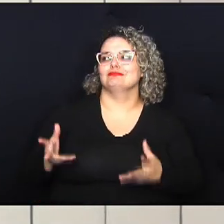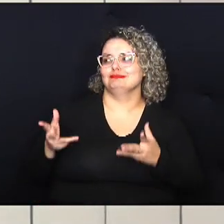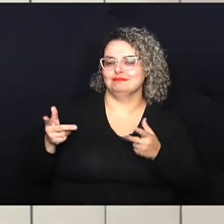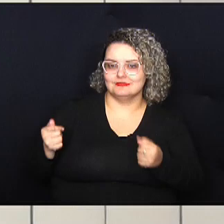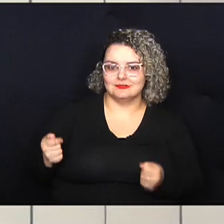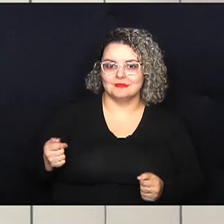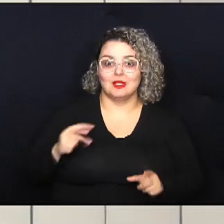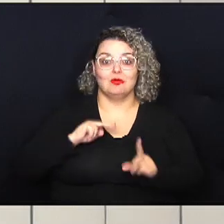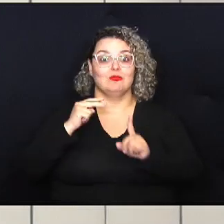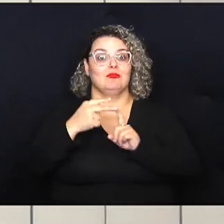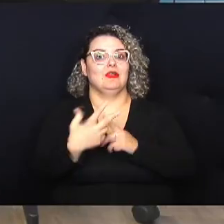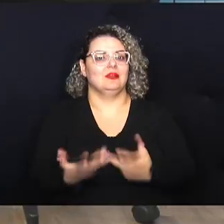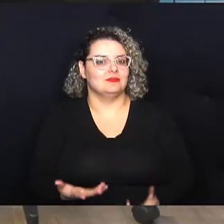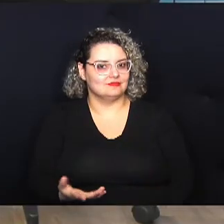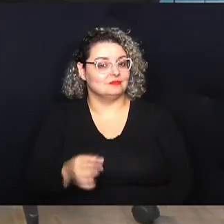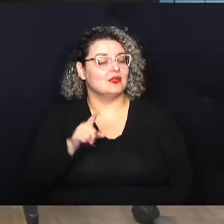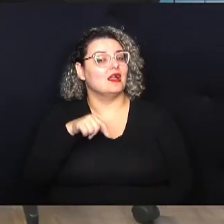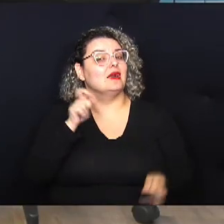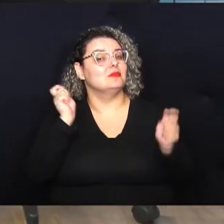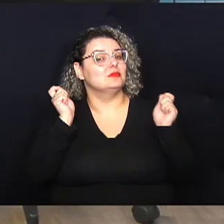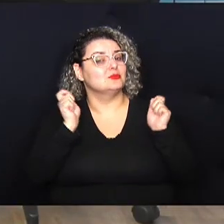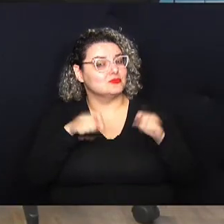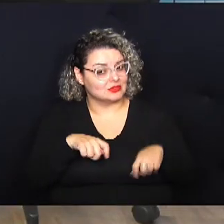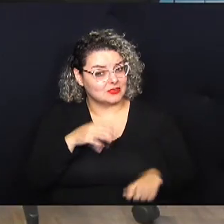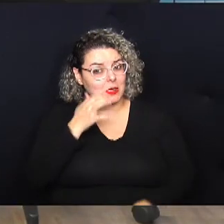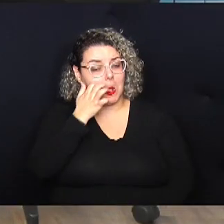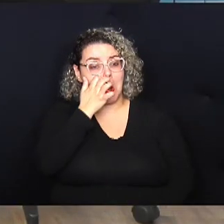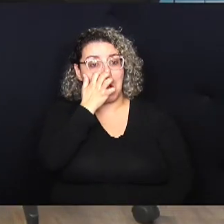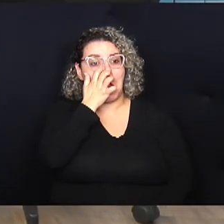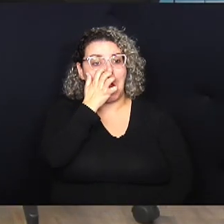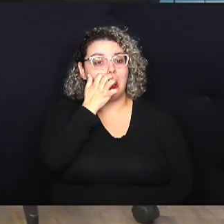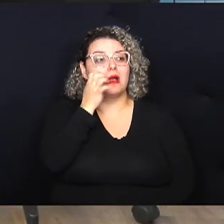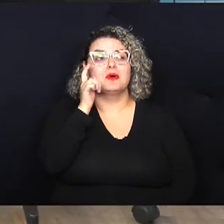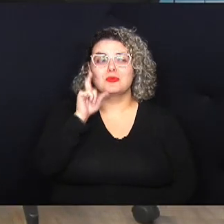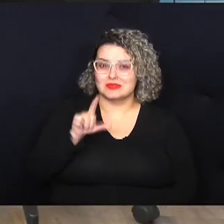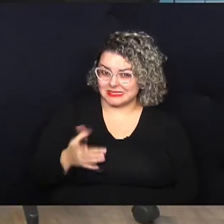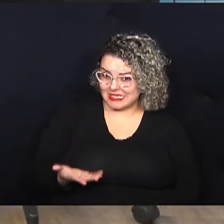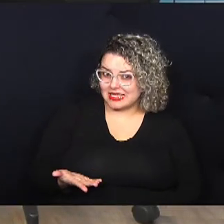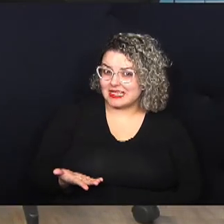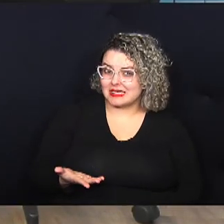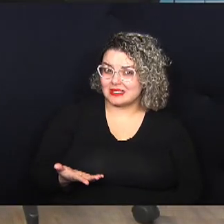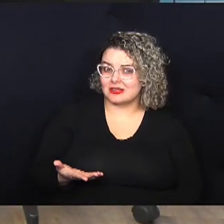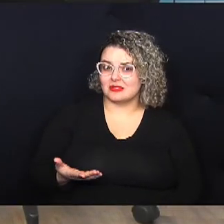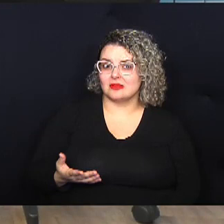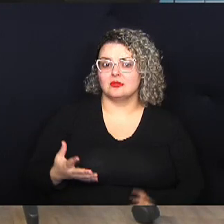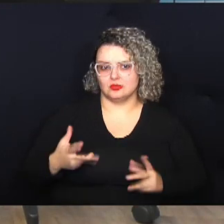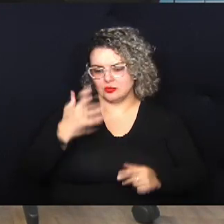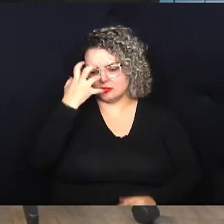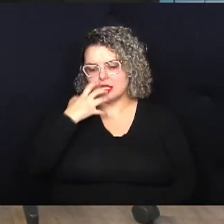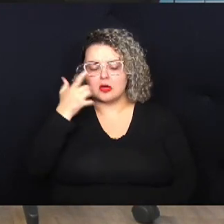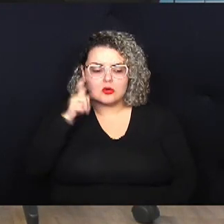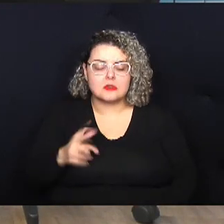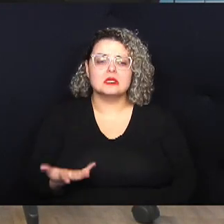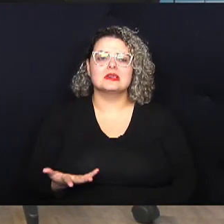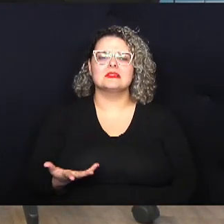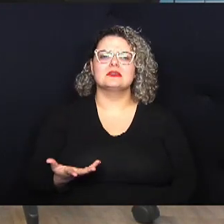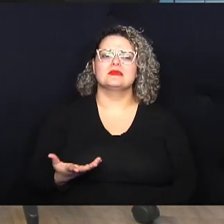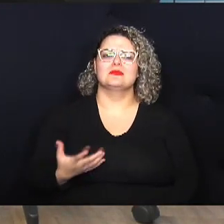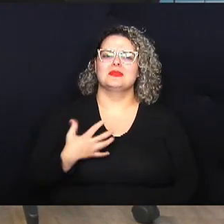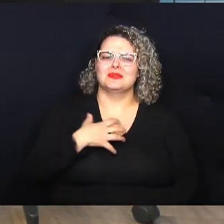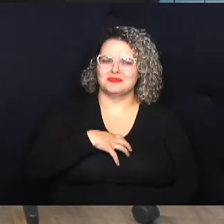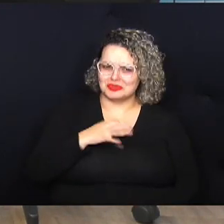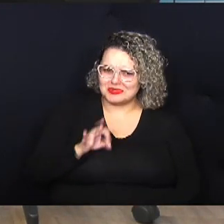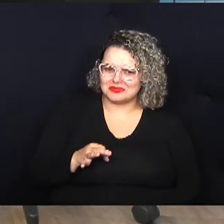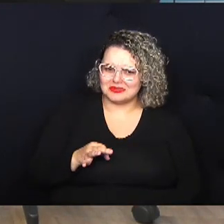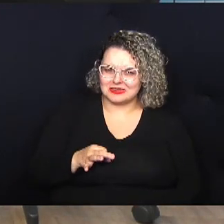de vista. Isso é possível? A gente consegue... Ficar bravo todo mundo consegue, mas da maneira correta. Existe